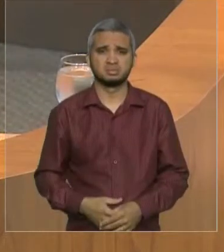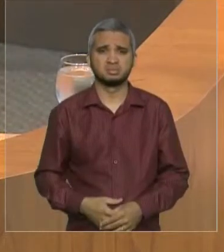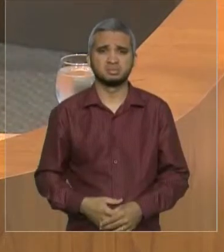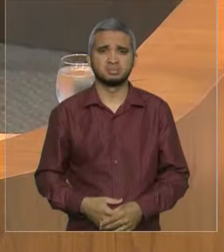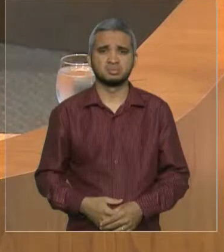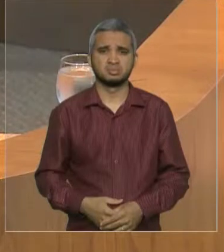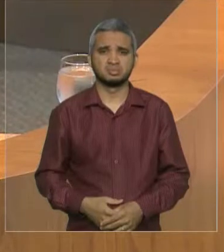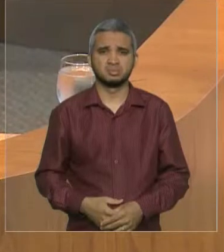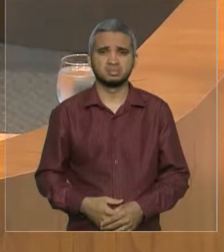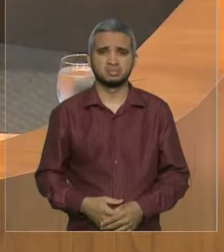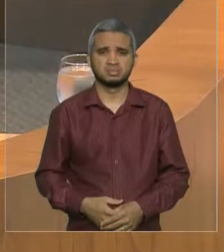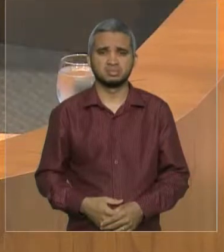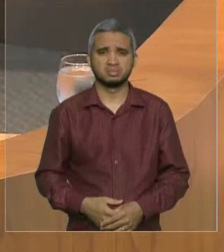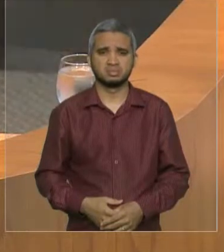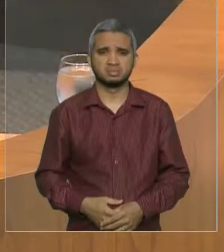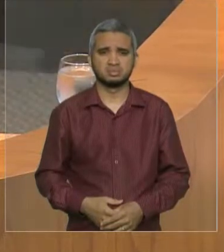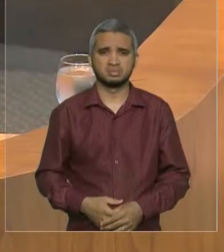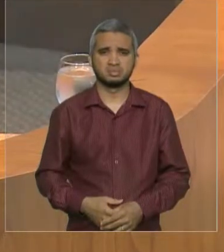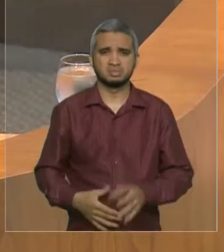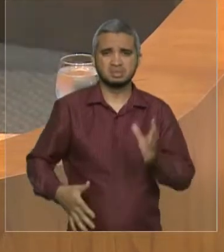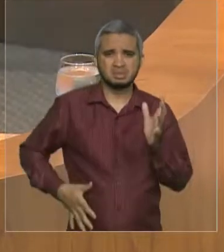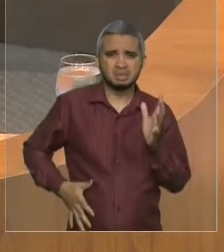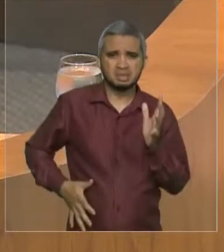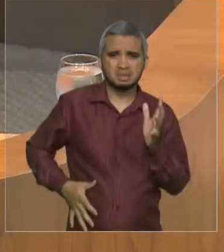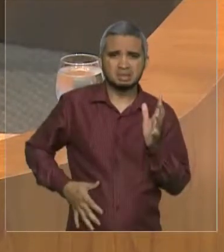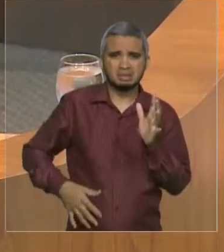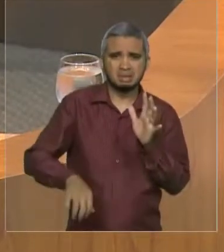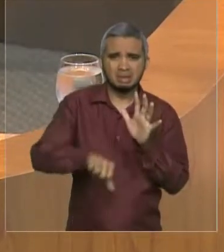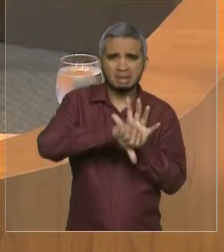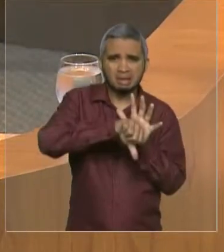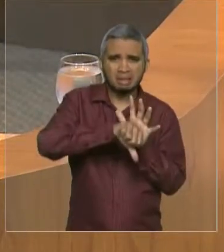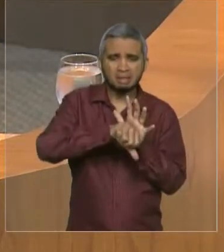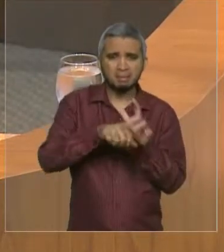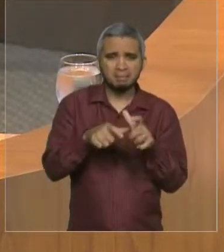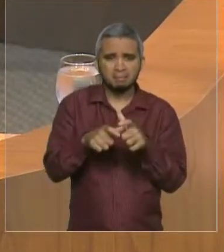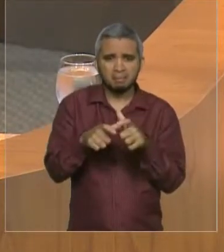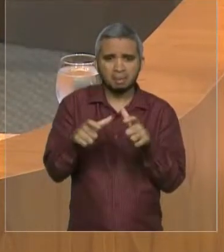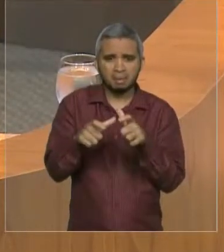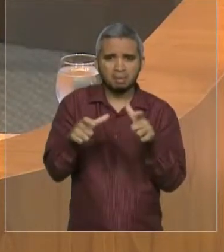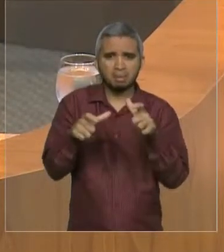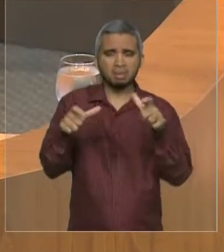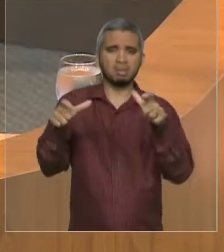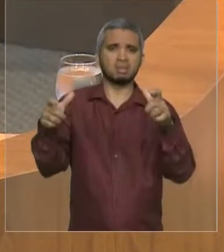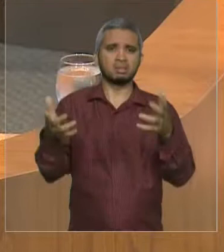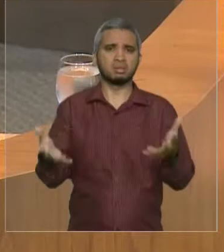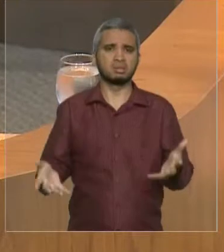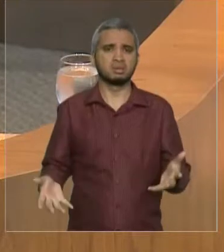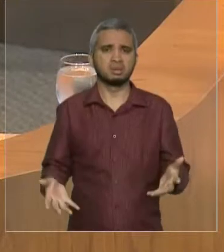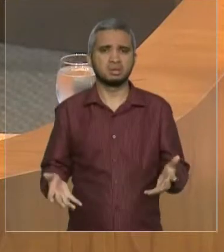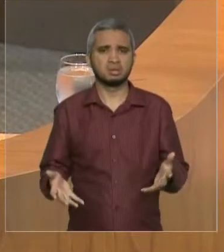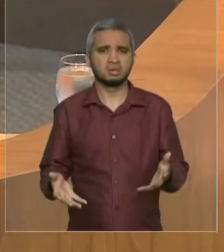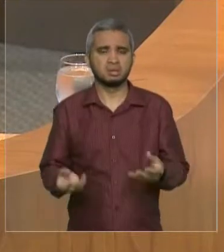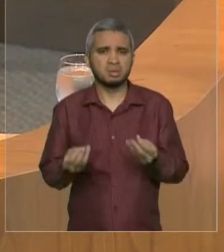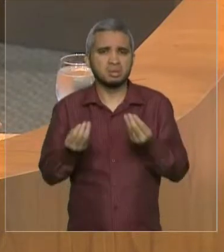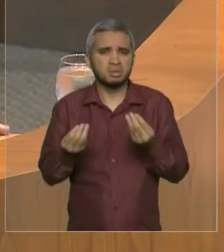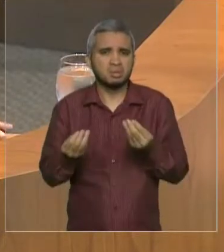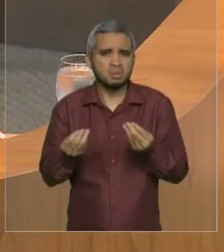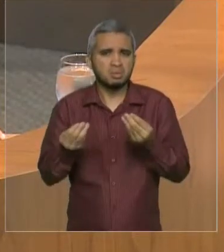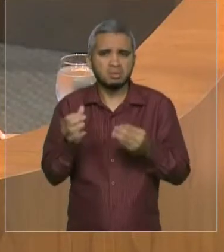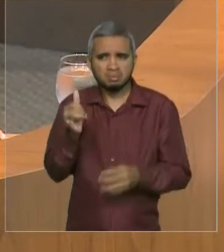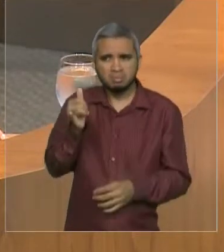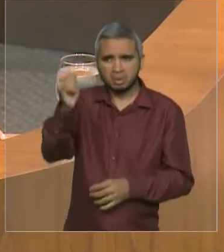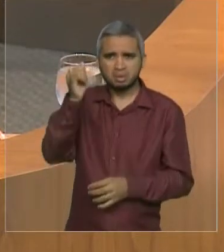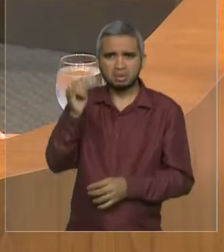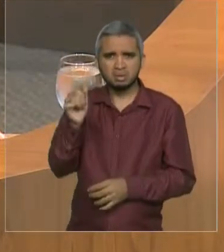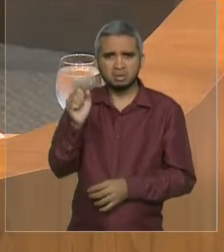a criminalidade avança para o sistema de segurança pública ao assassinar um policial